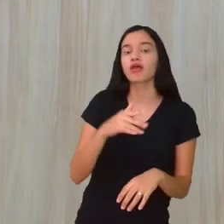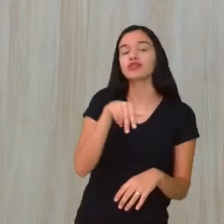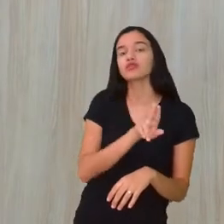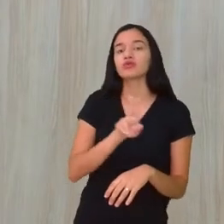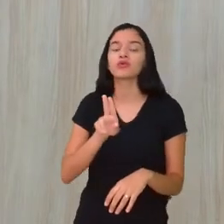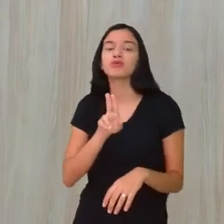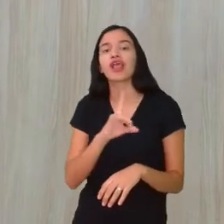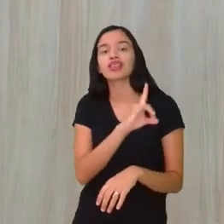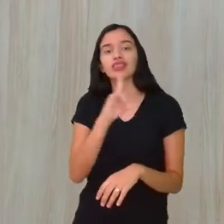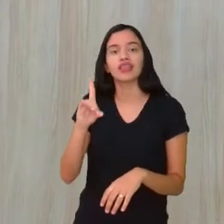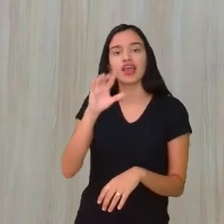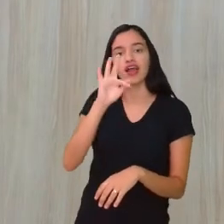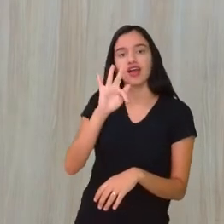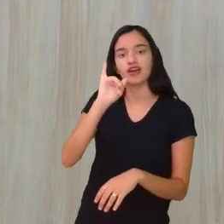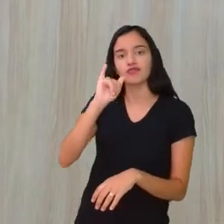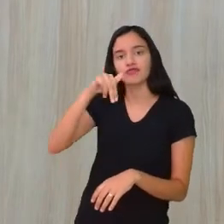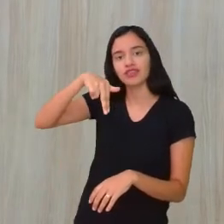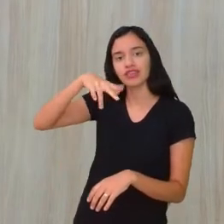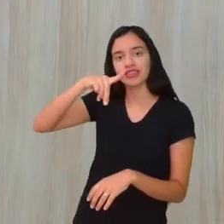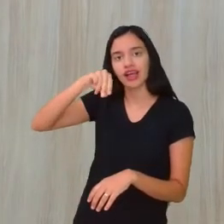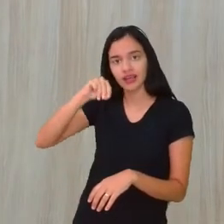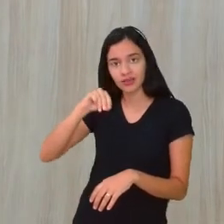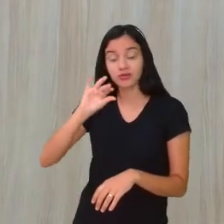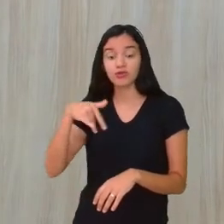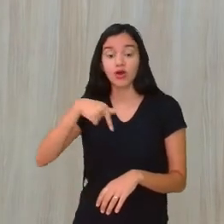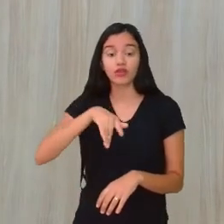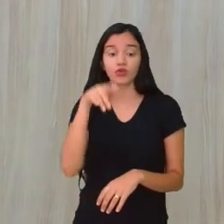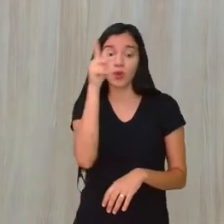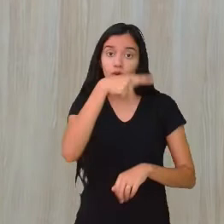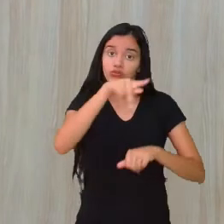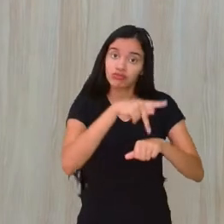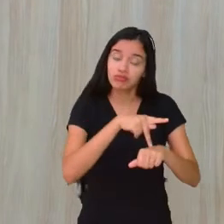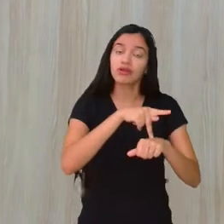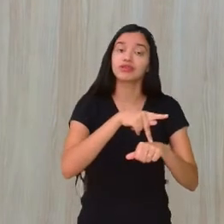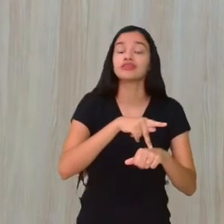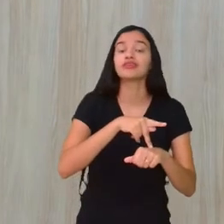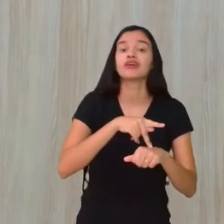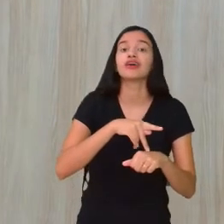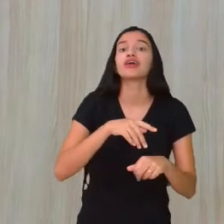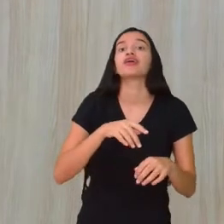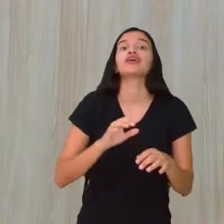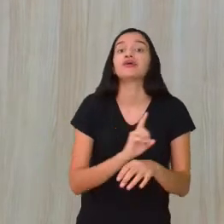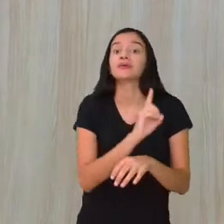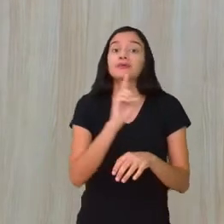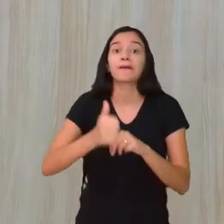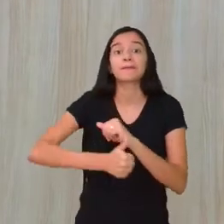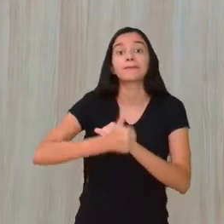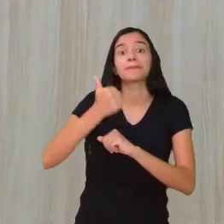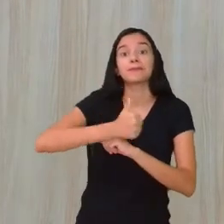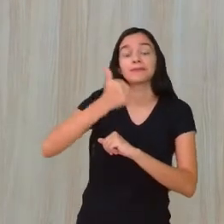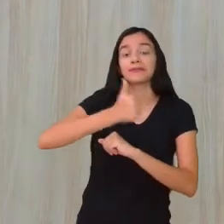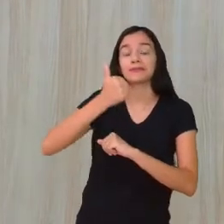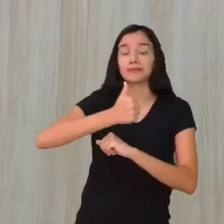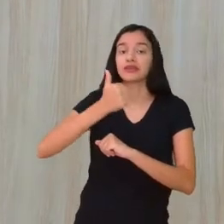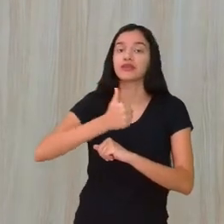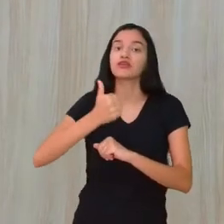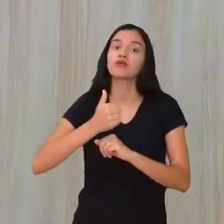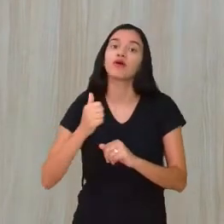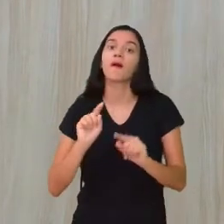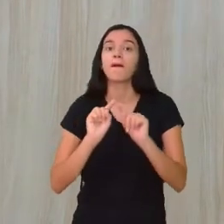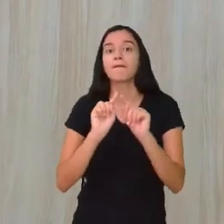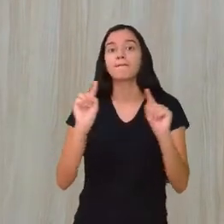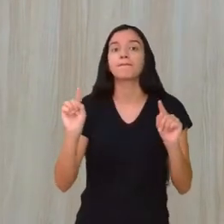né, aquela pirâmide, como a gente viu aqui, ó, diferente, né, do que a gente vê sendo construída em outros locais no